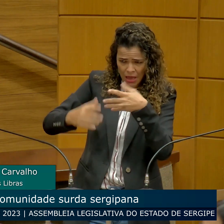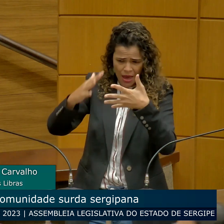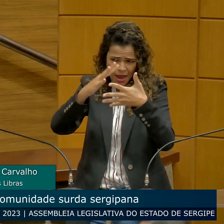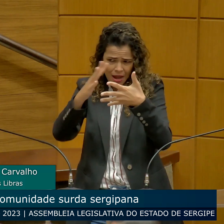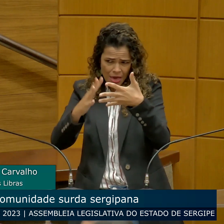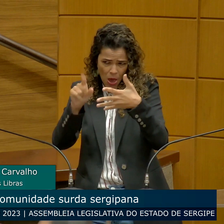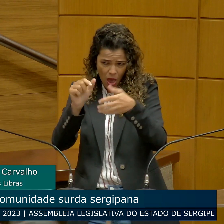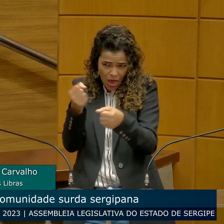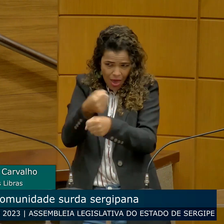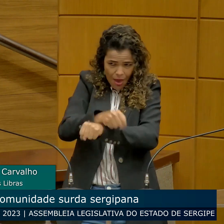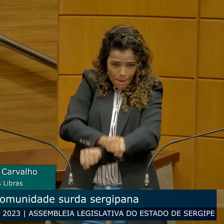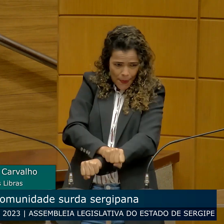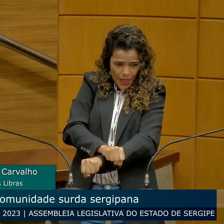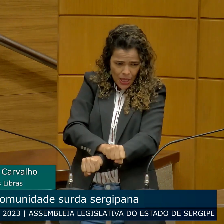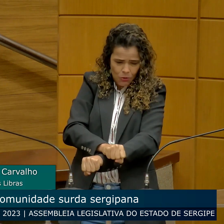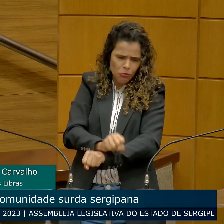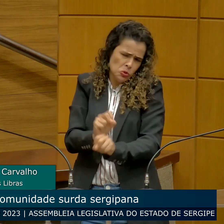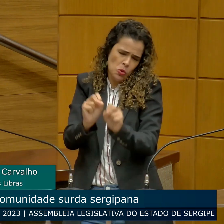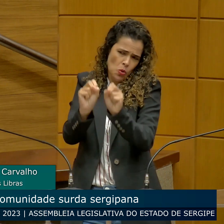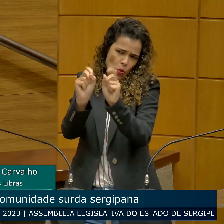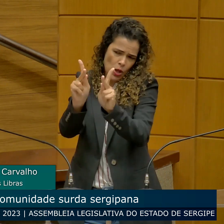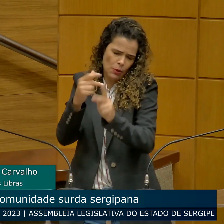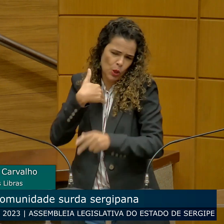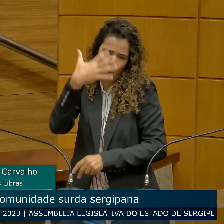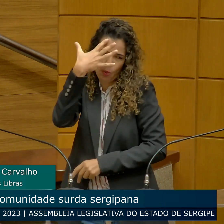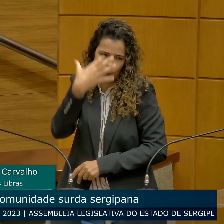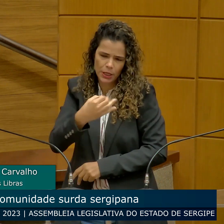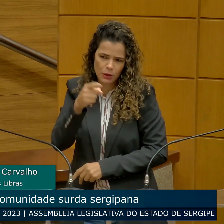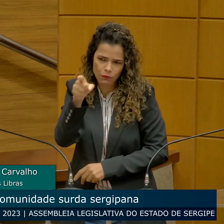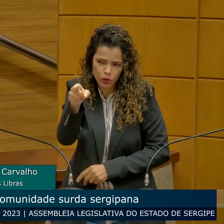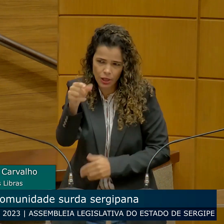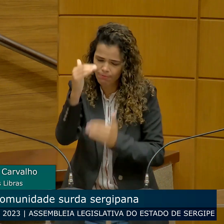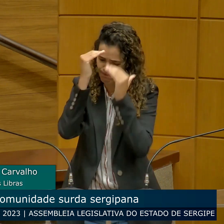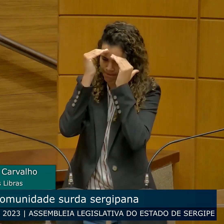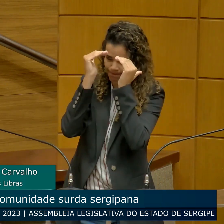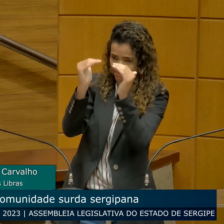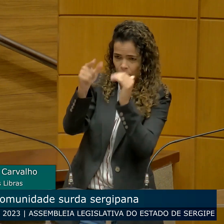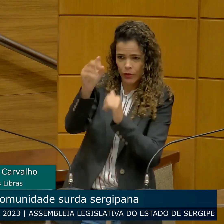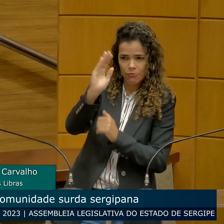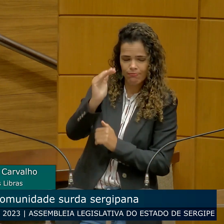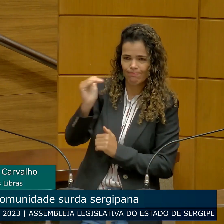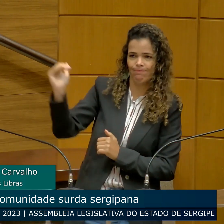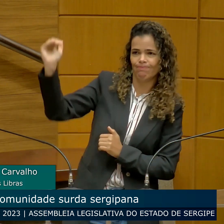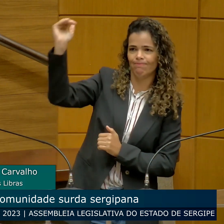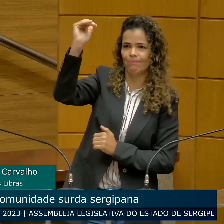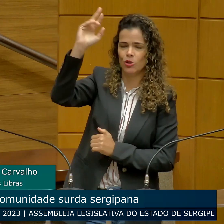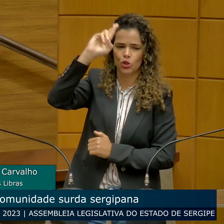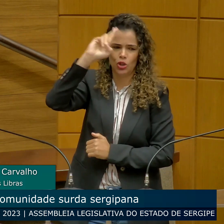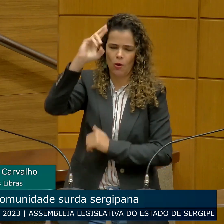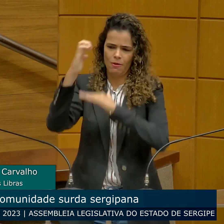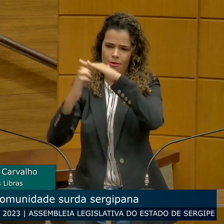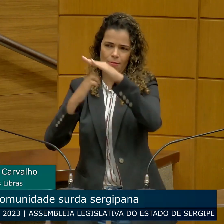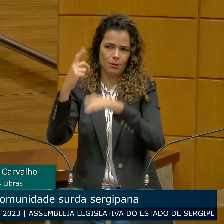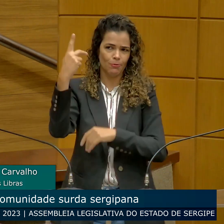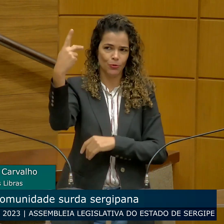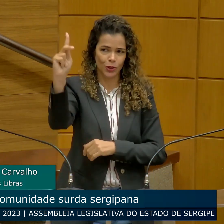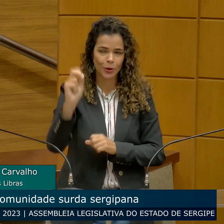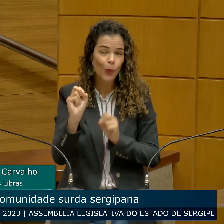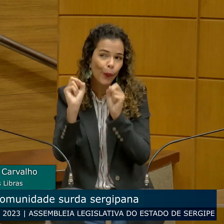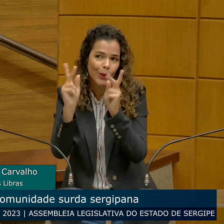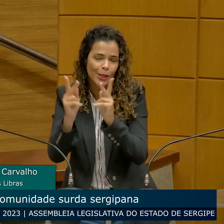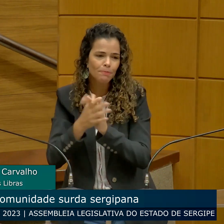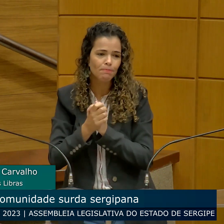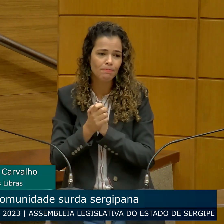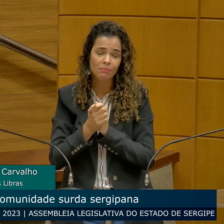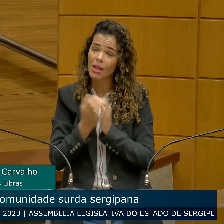bem. Você vai me proibir de estar sinalizando, conversar? Né? Você tem que